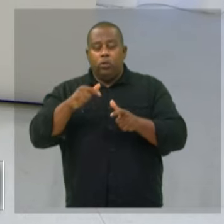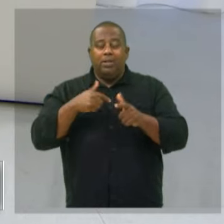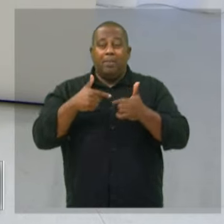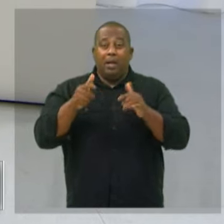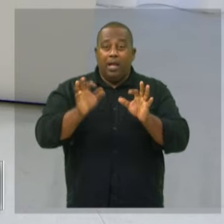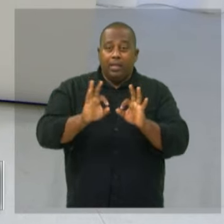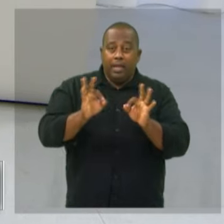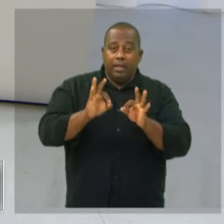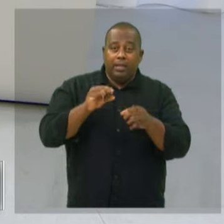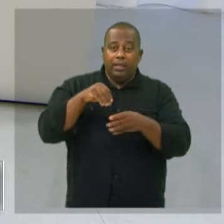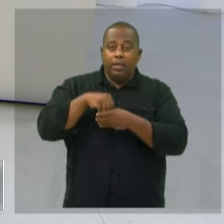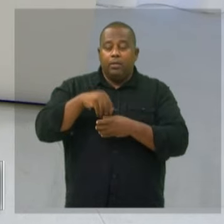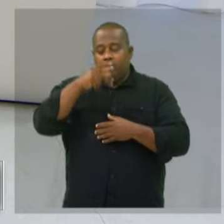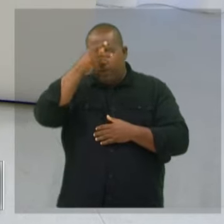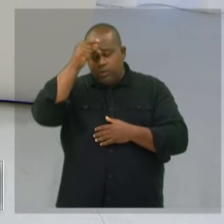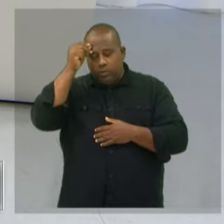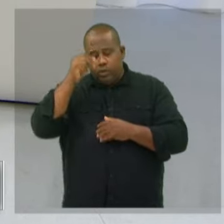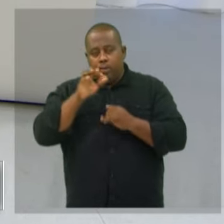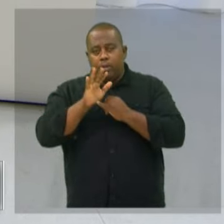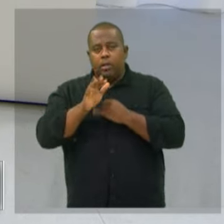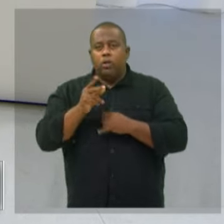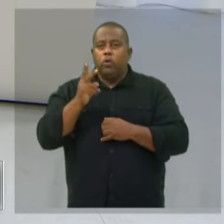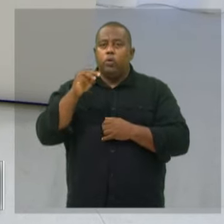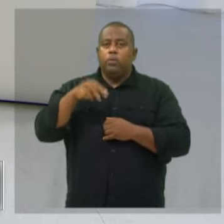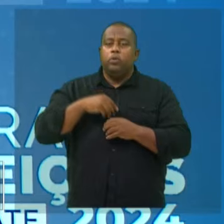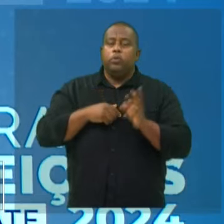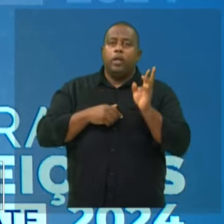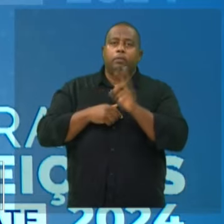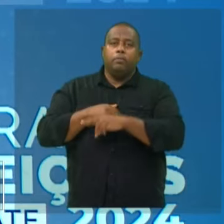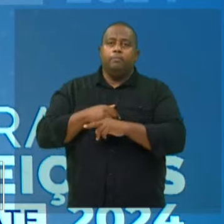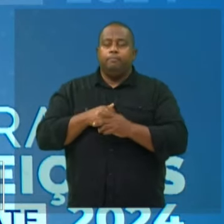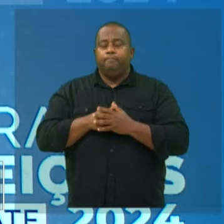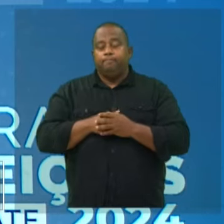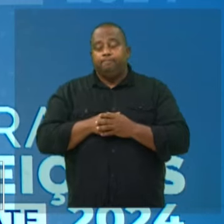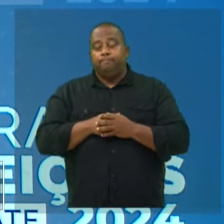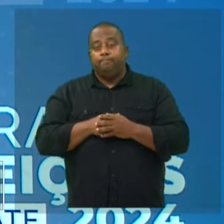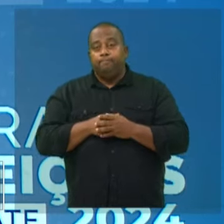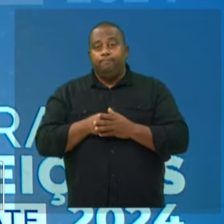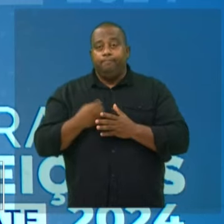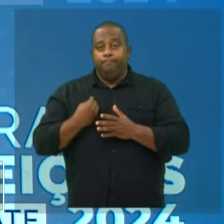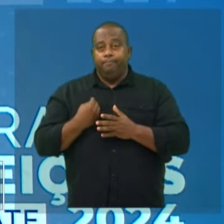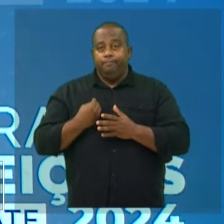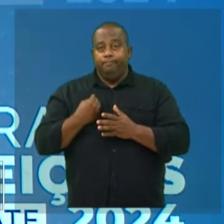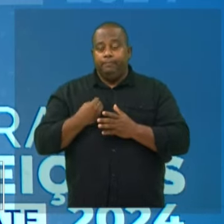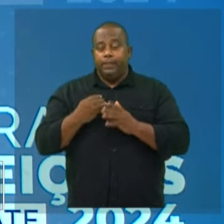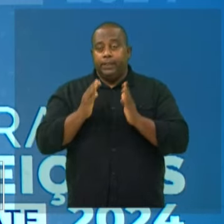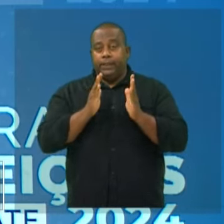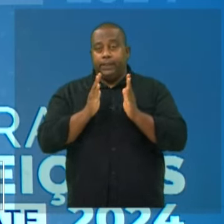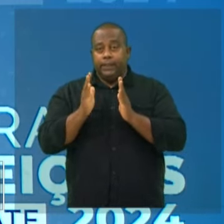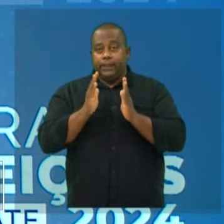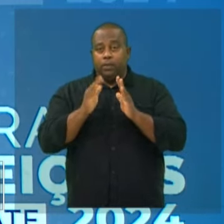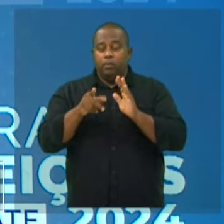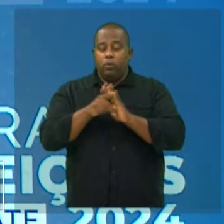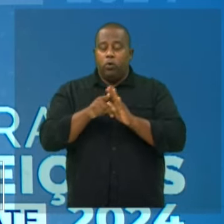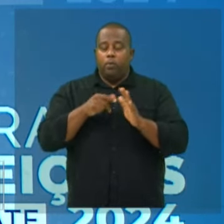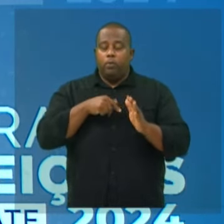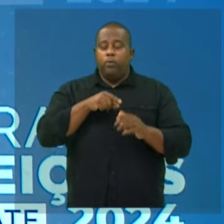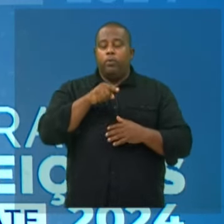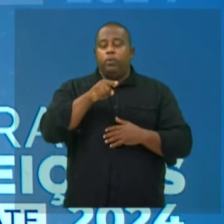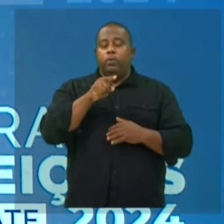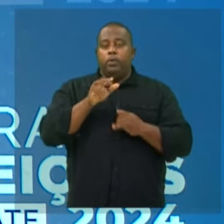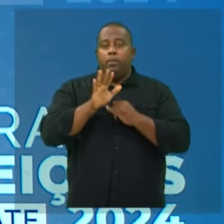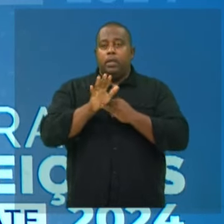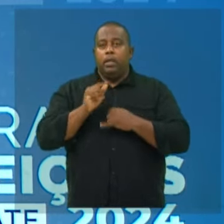candidato candidato Osvaldinho 2 minutos então para sua resposta bem a atual gestão de Camaçari representada aqui pelo candidato